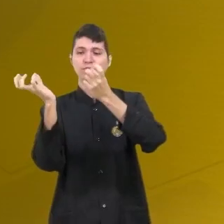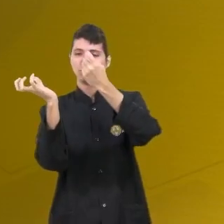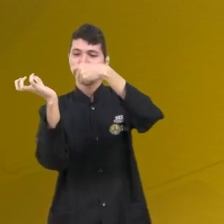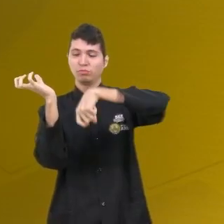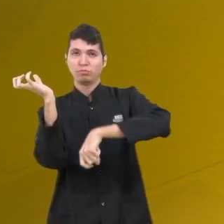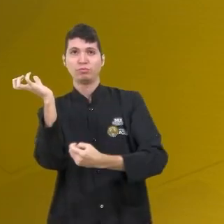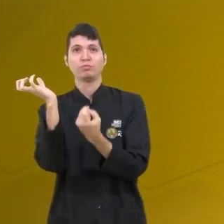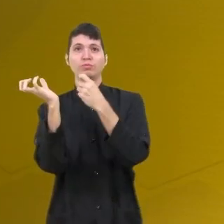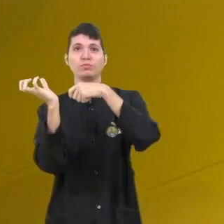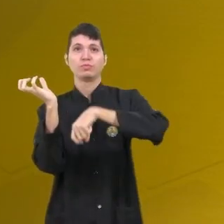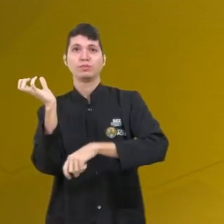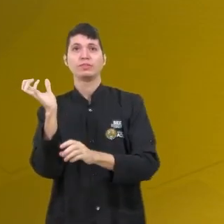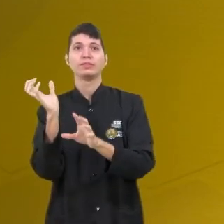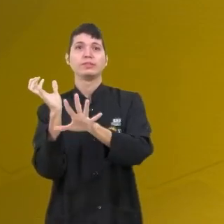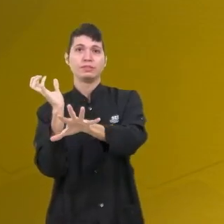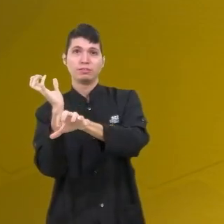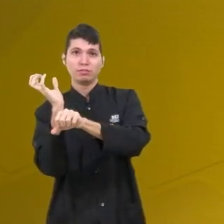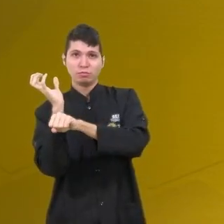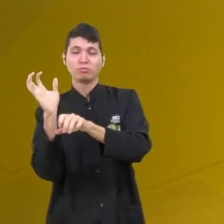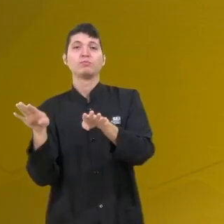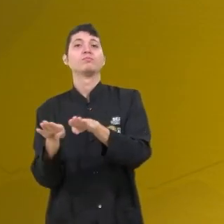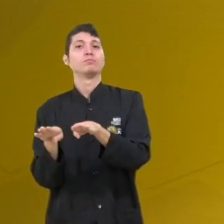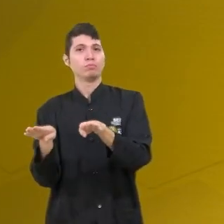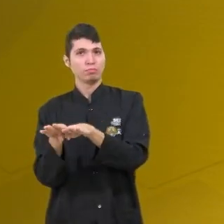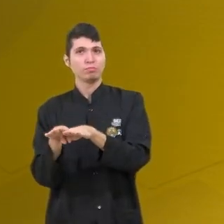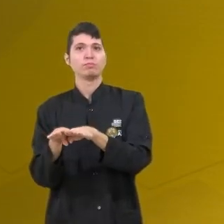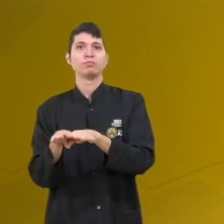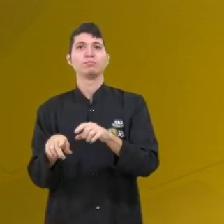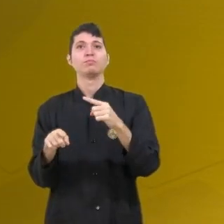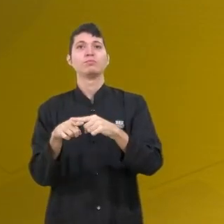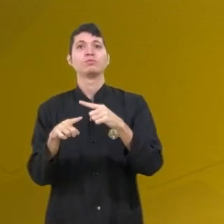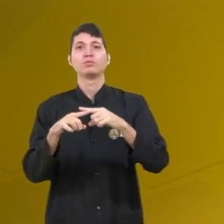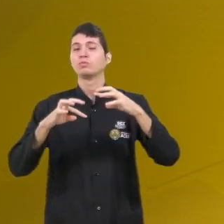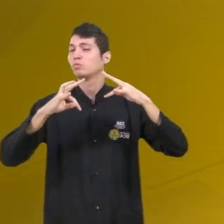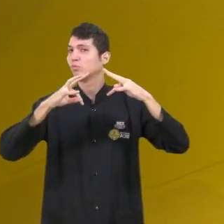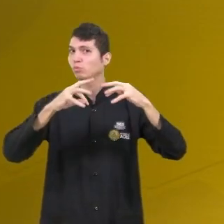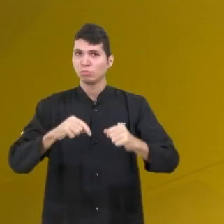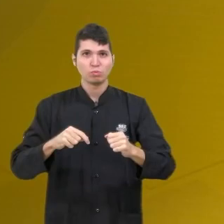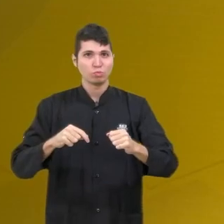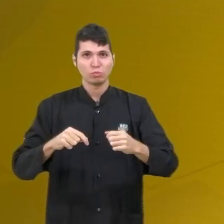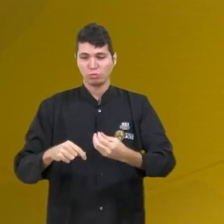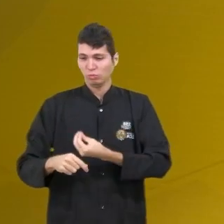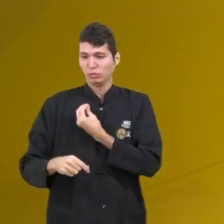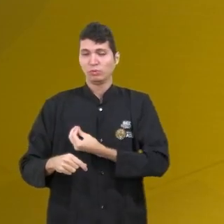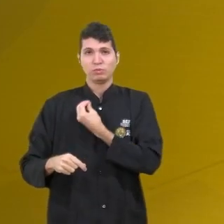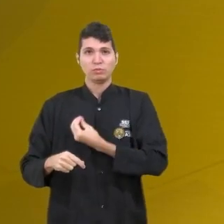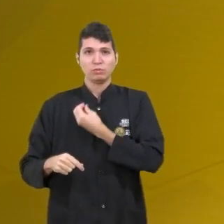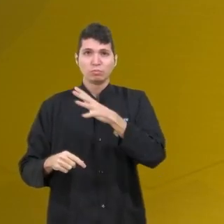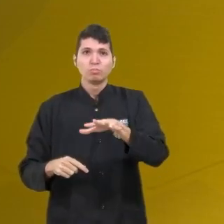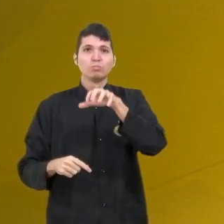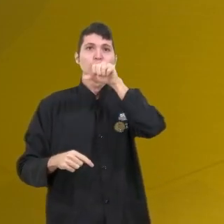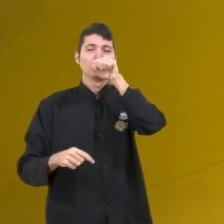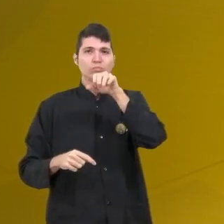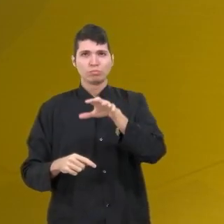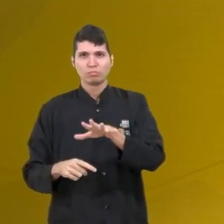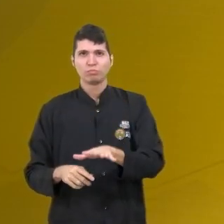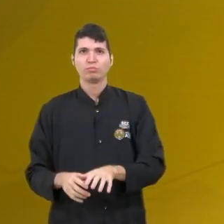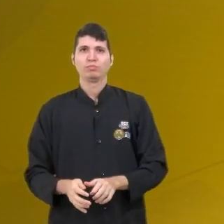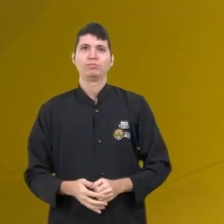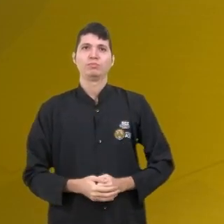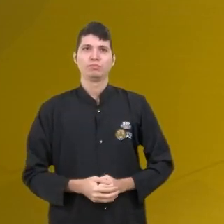as plantas também respiram. Por quê? Porque todo ser vivo respira. Ok? Então, essa é só para a